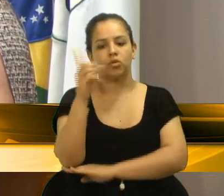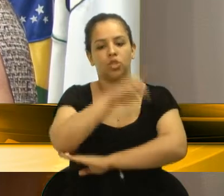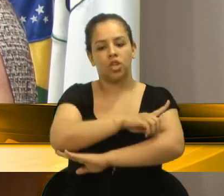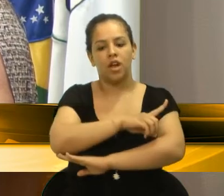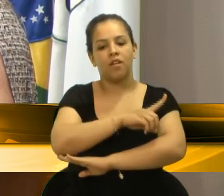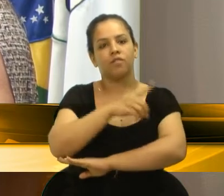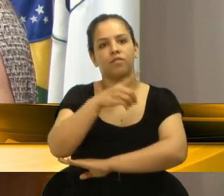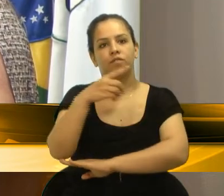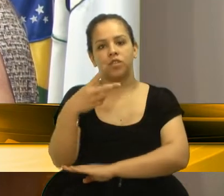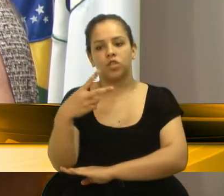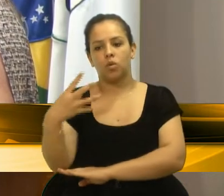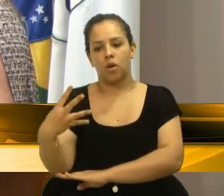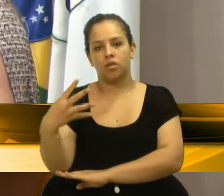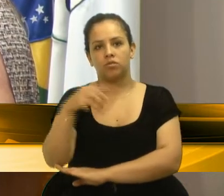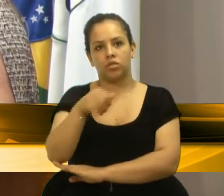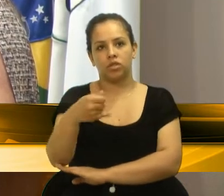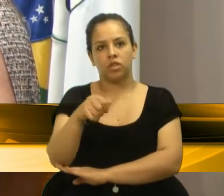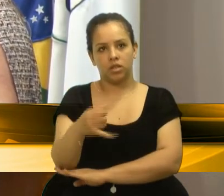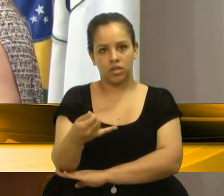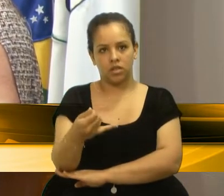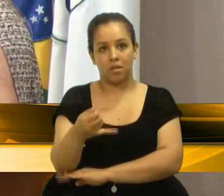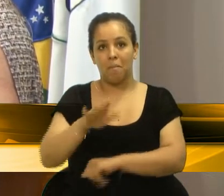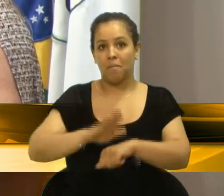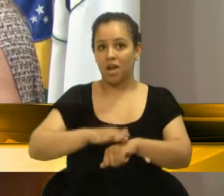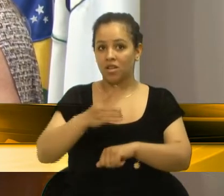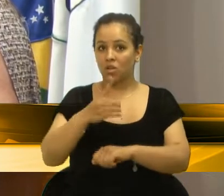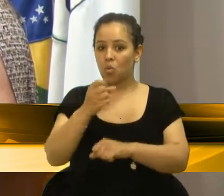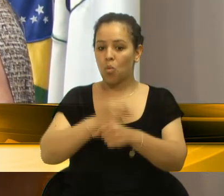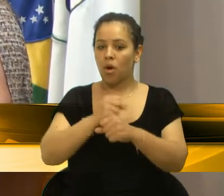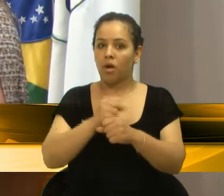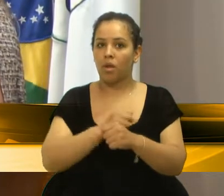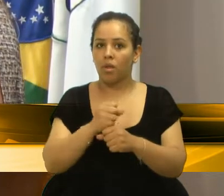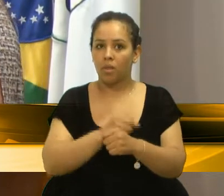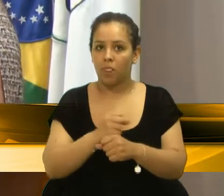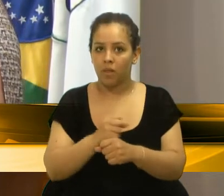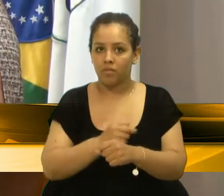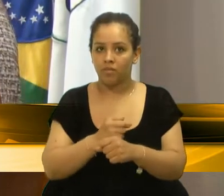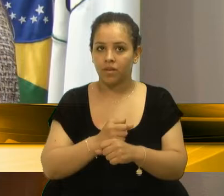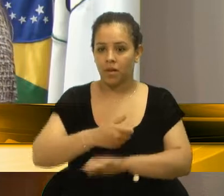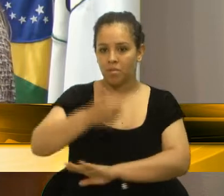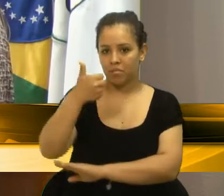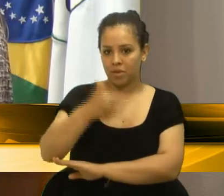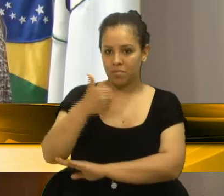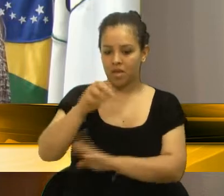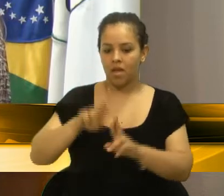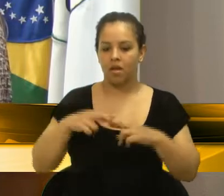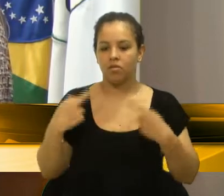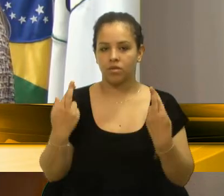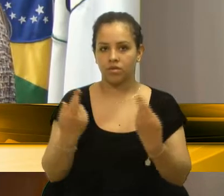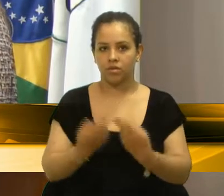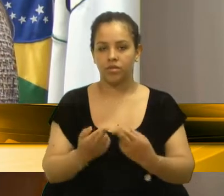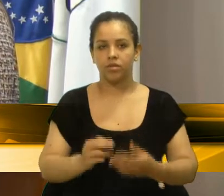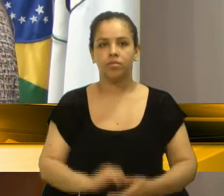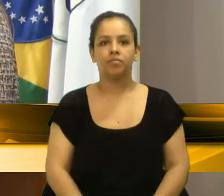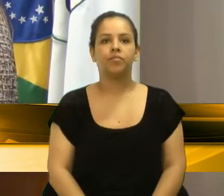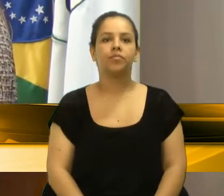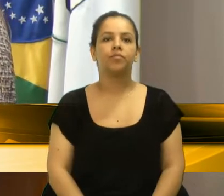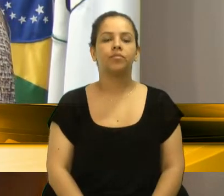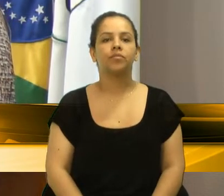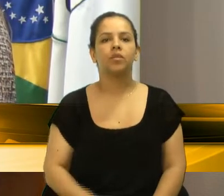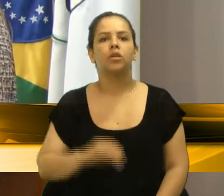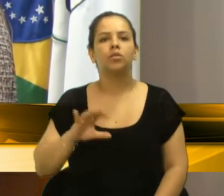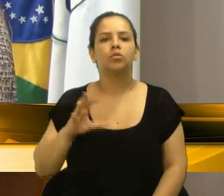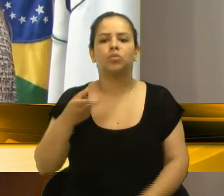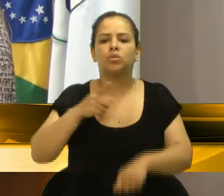de janeiro, passado mais de um ano daquela primeira reunião. Estando todo este tempo